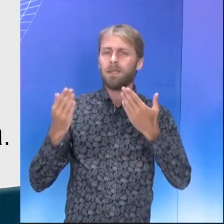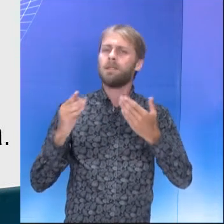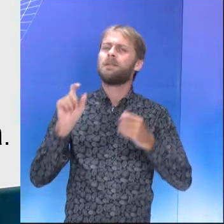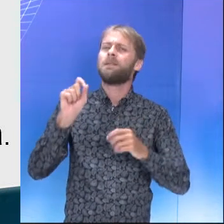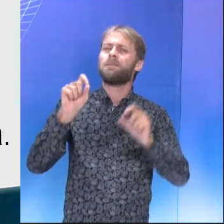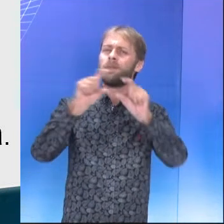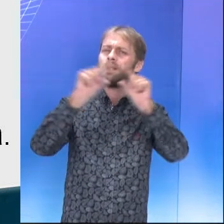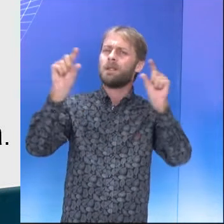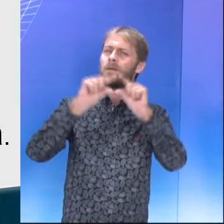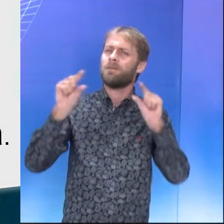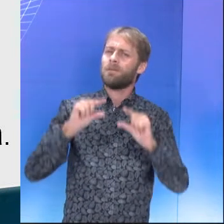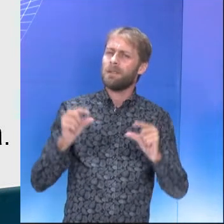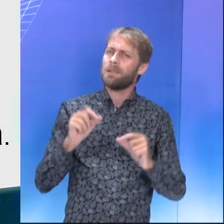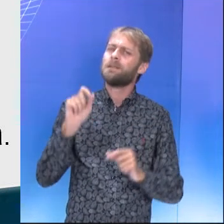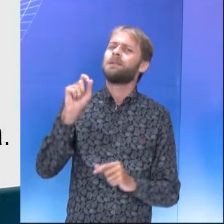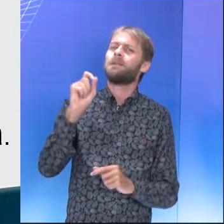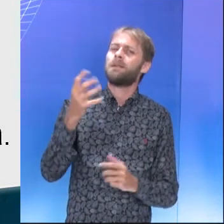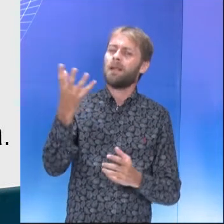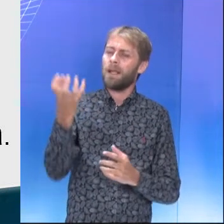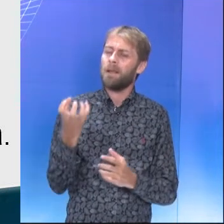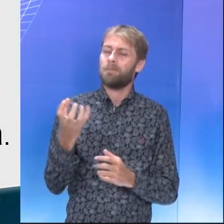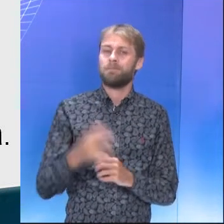o enunciado está nos pedindo.